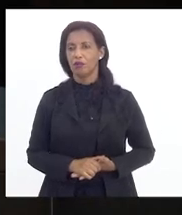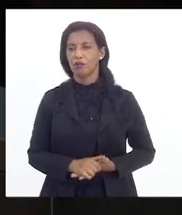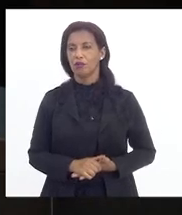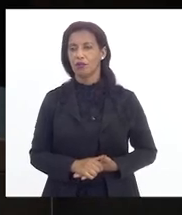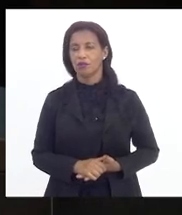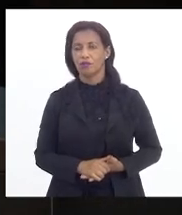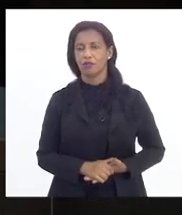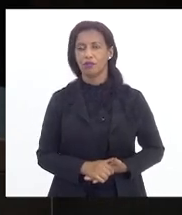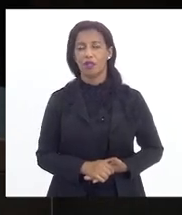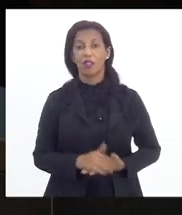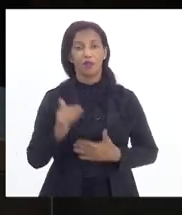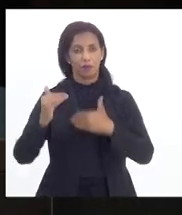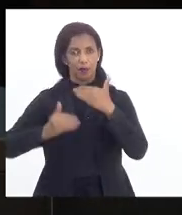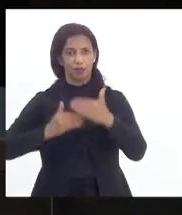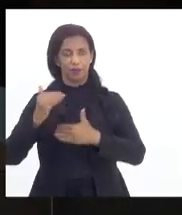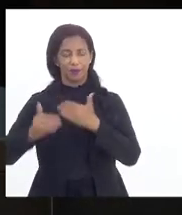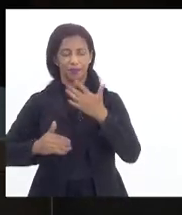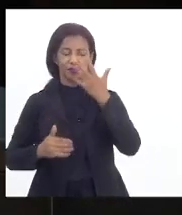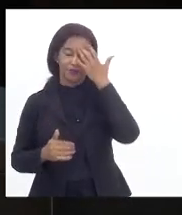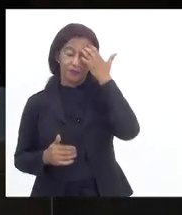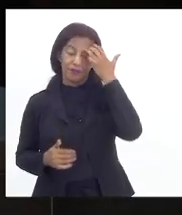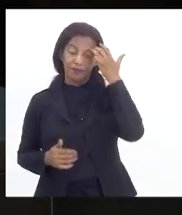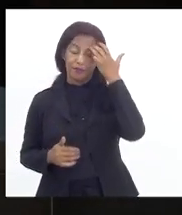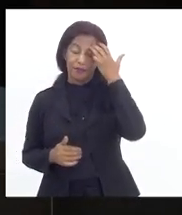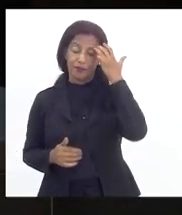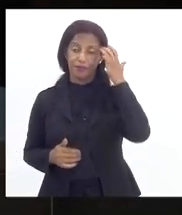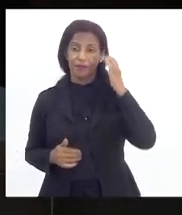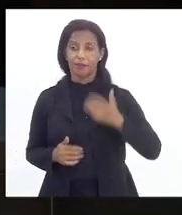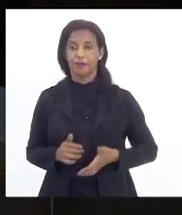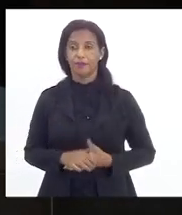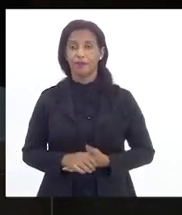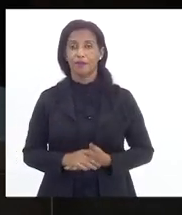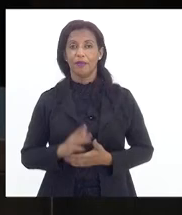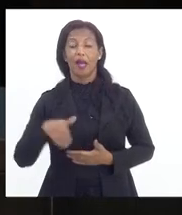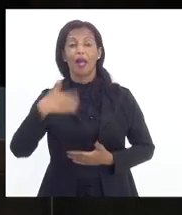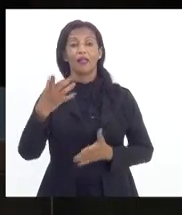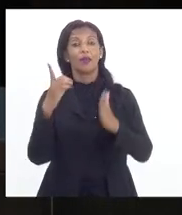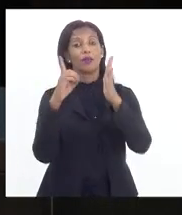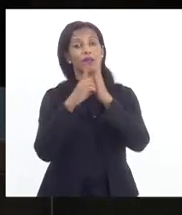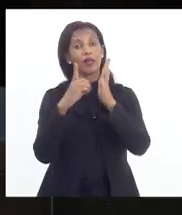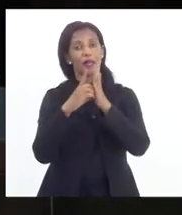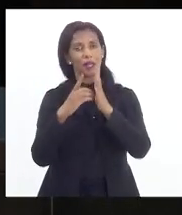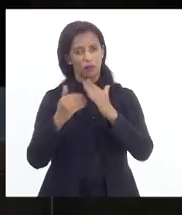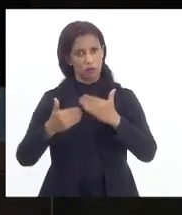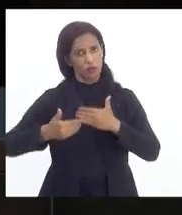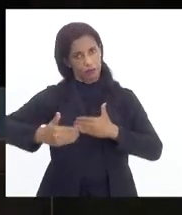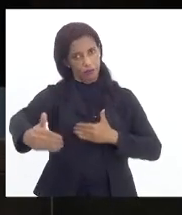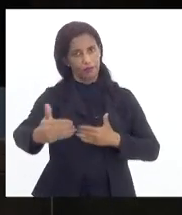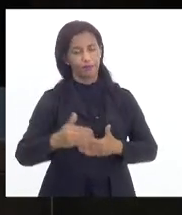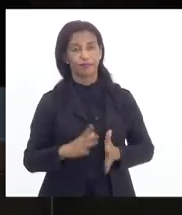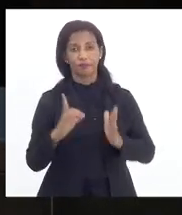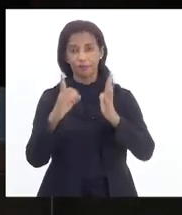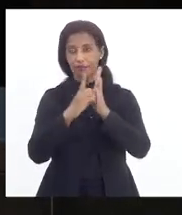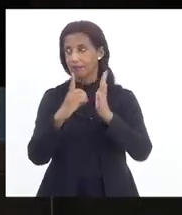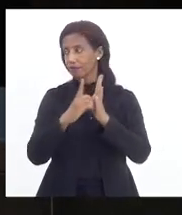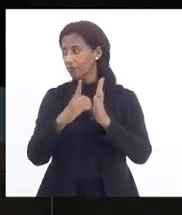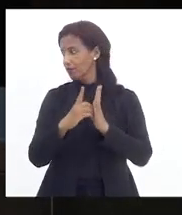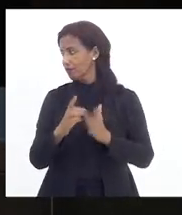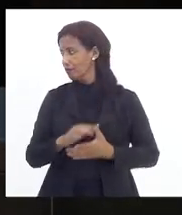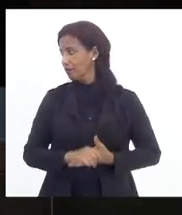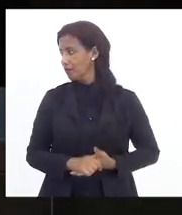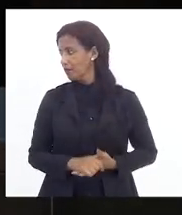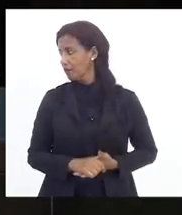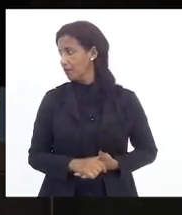mensagem e aí pode passar e passar mais para chegar até o decreto pode passar de novo esse é o decreto o